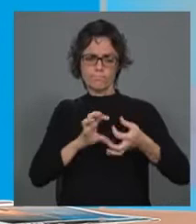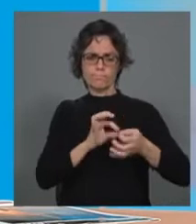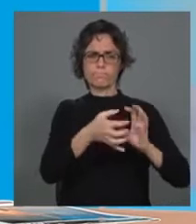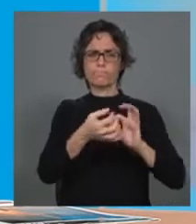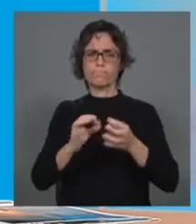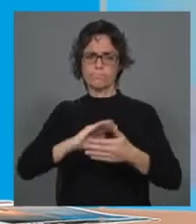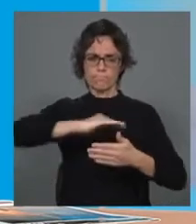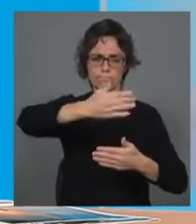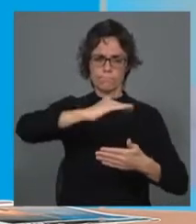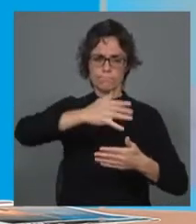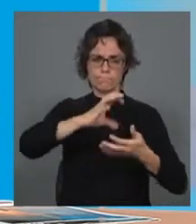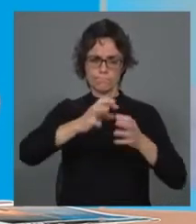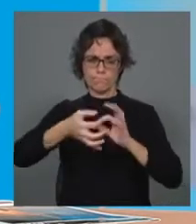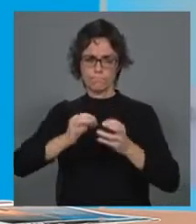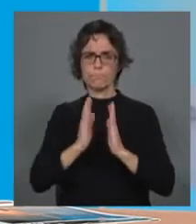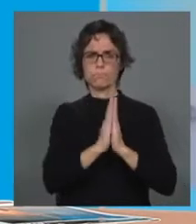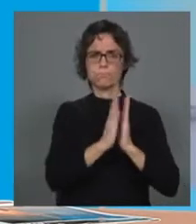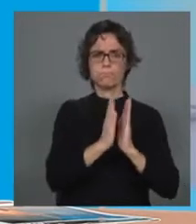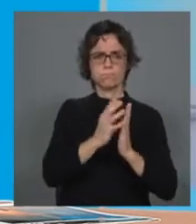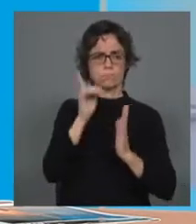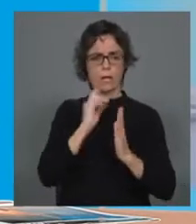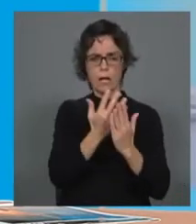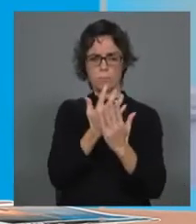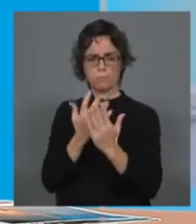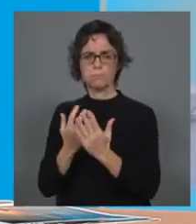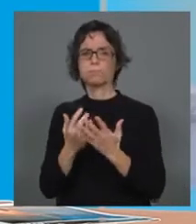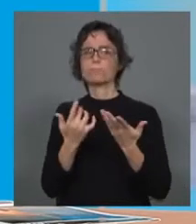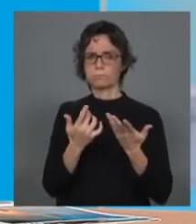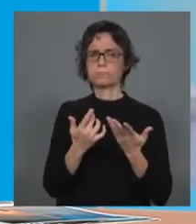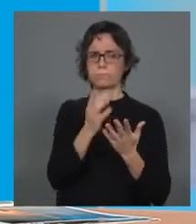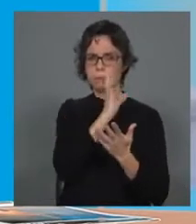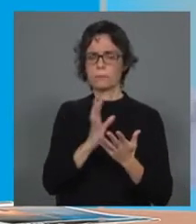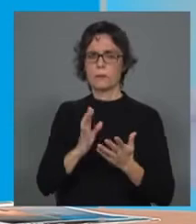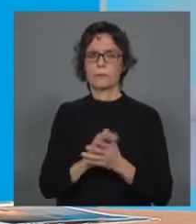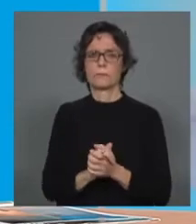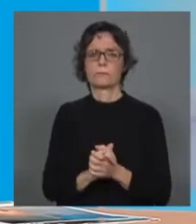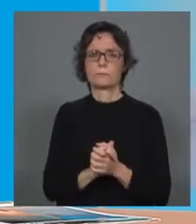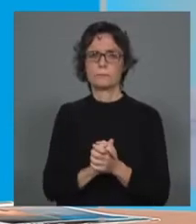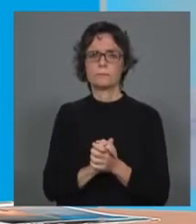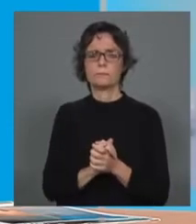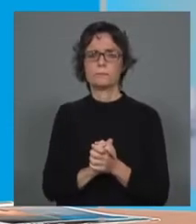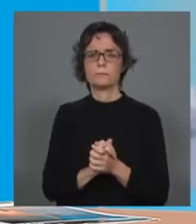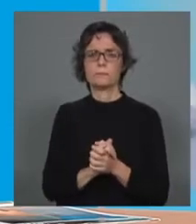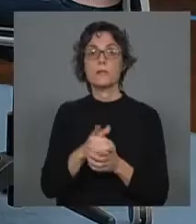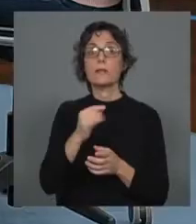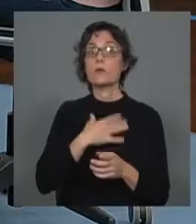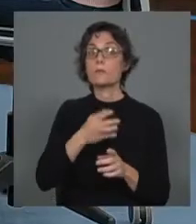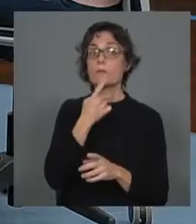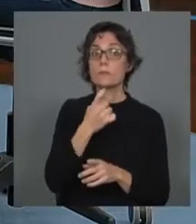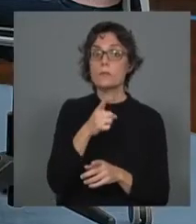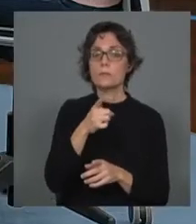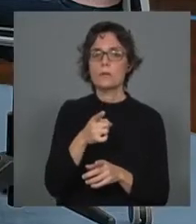festividades religiosas, como das festividades seculares ou tradicionais. E perguntava-lhe, estes dados que